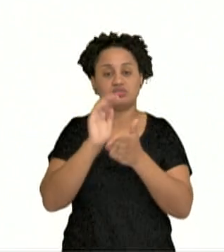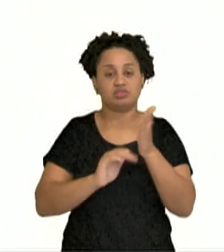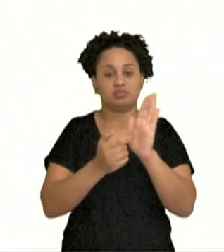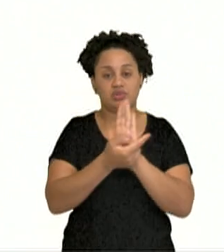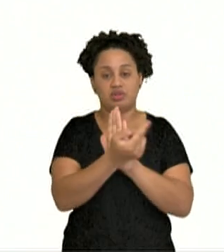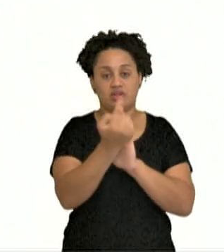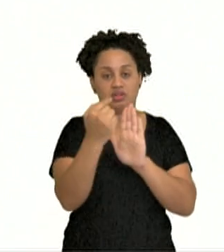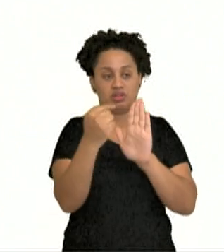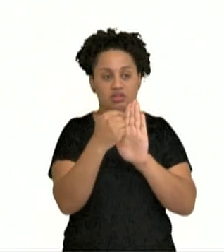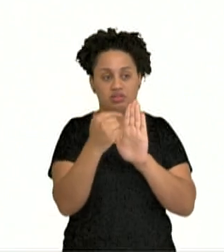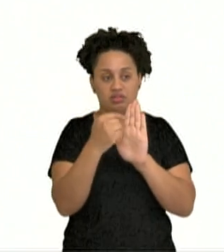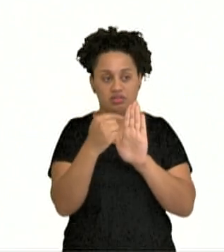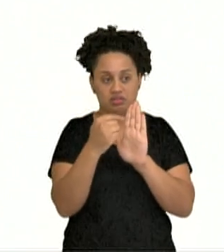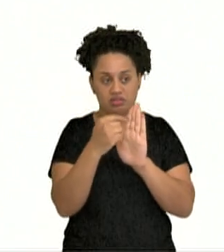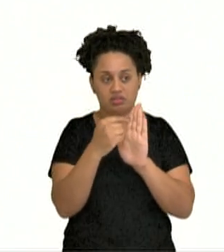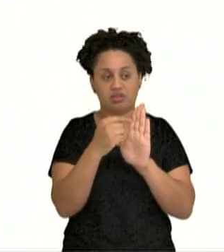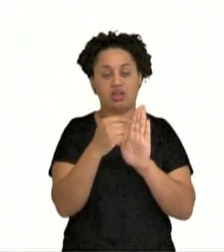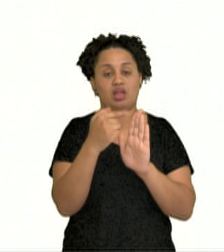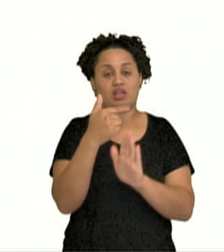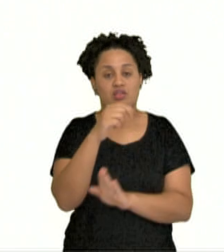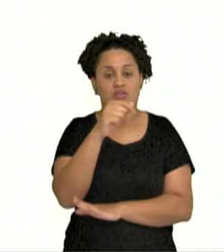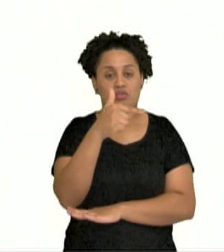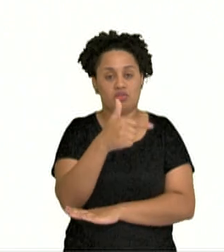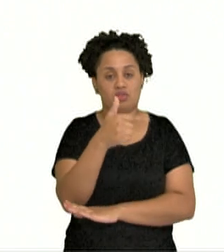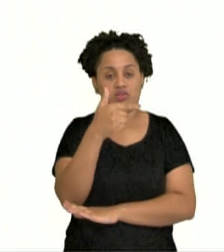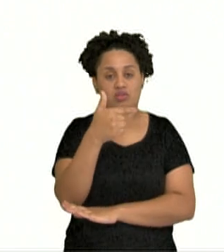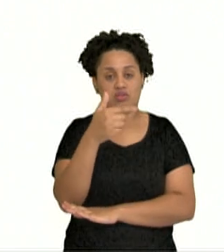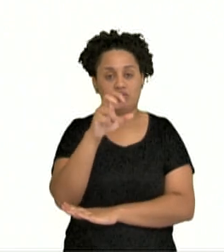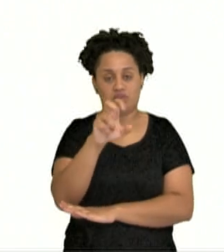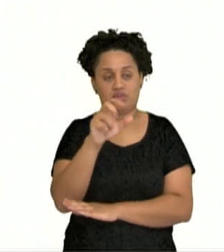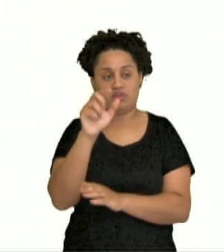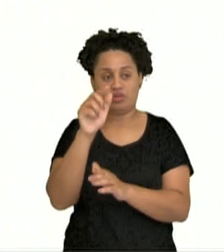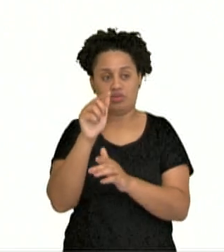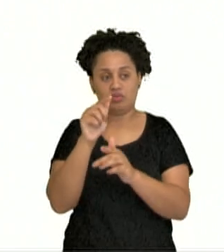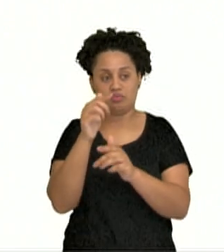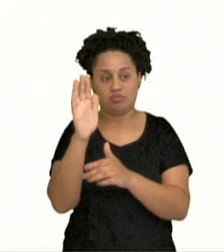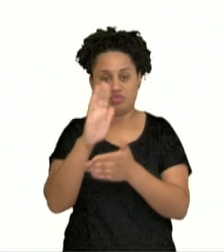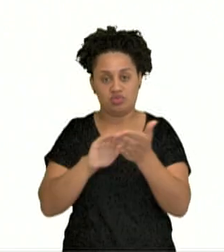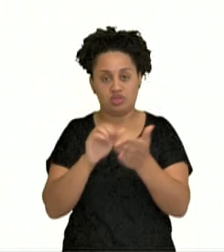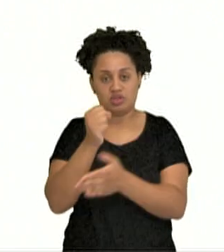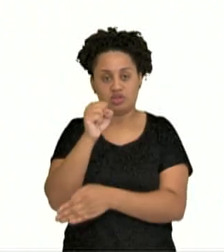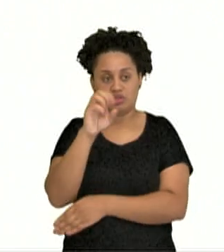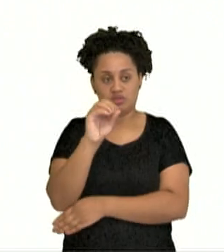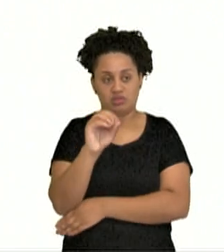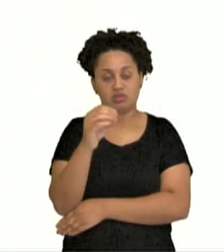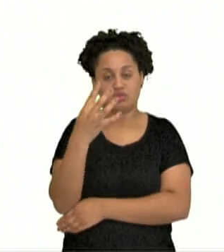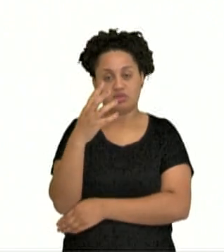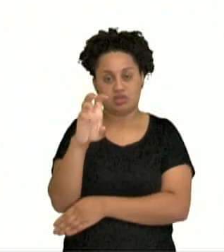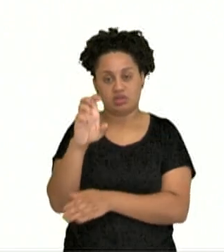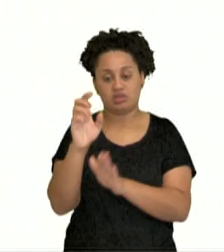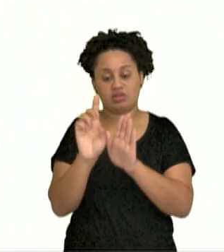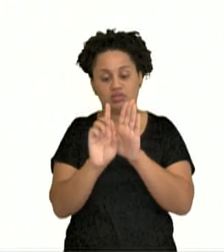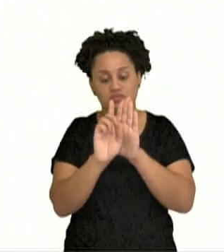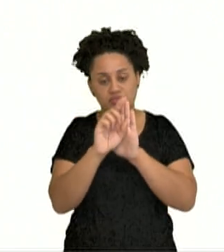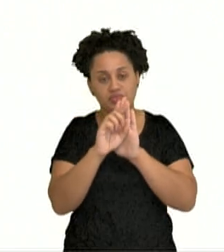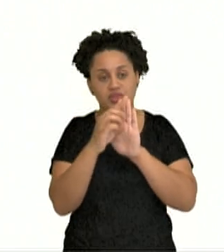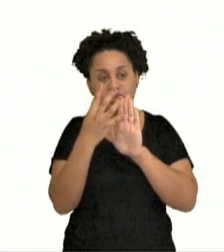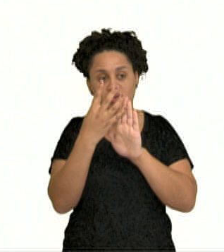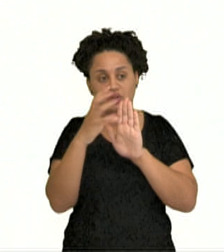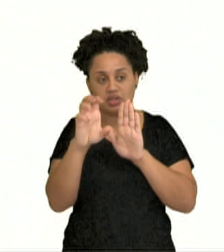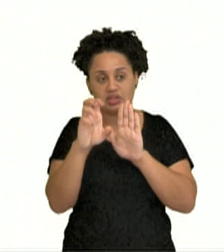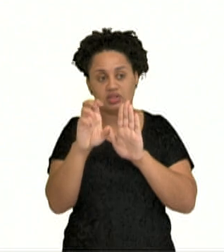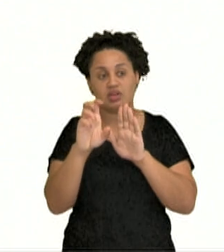primeiro quadrante. Diferença com o 180, 45 graus. Ou seja, eu vou usar o mesmo valor do 45